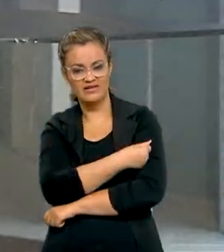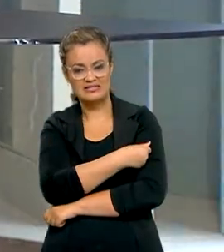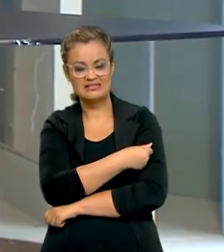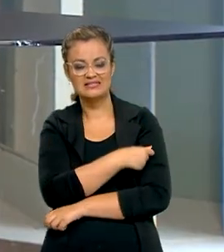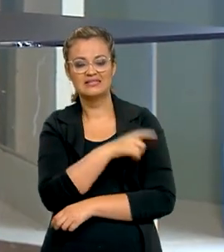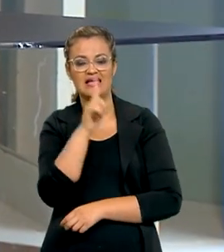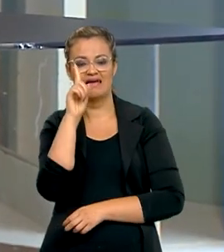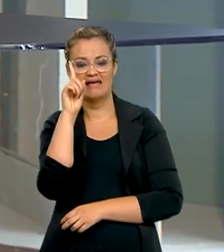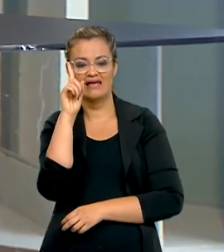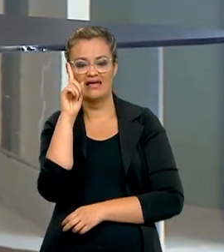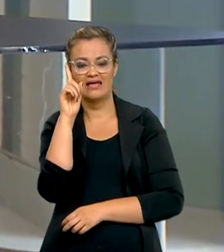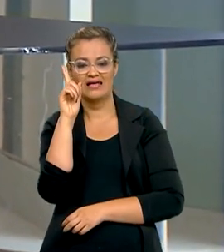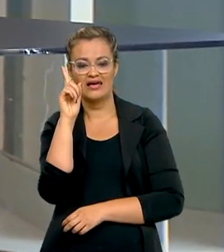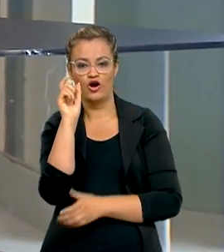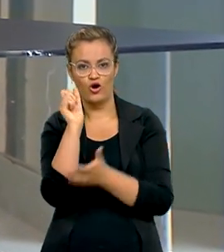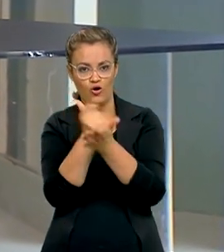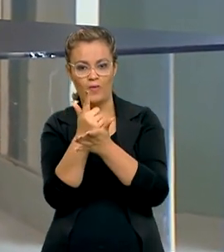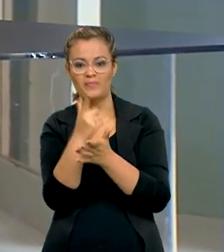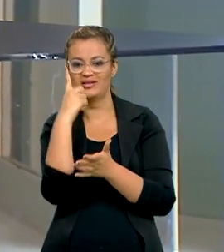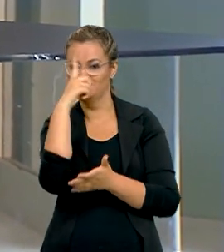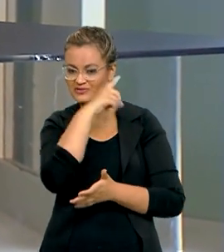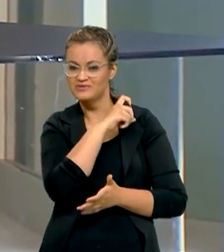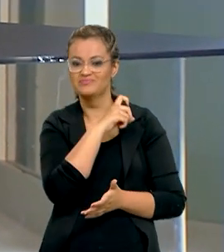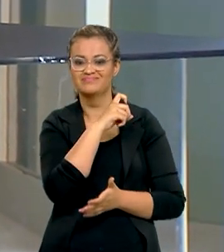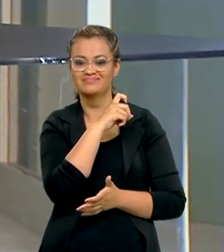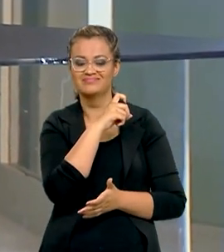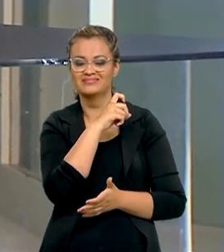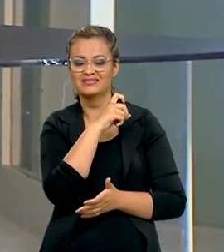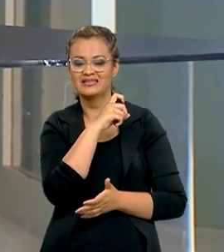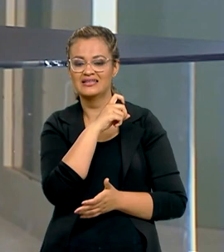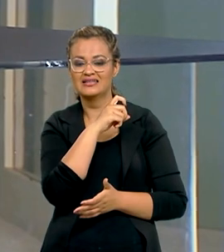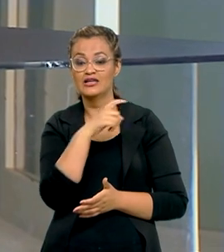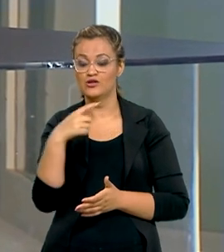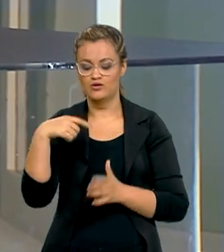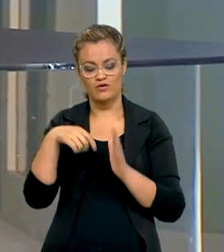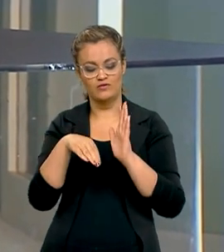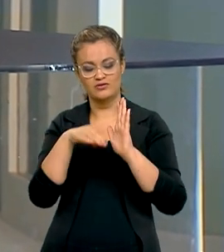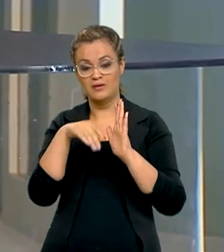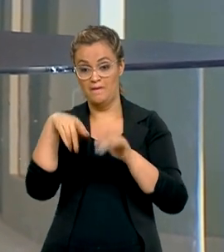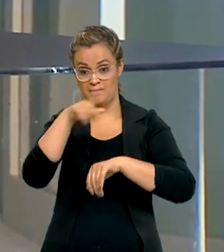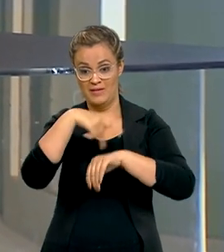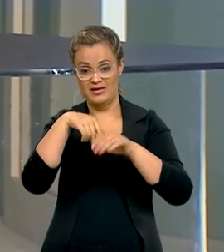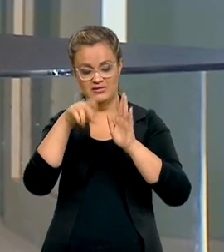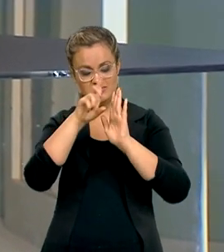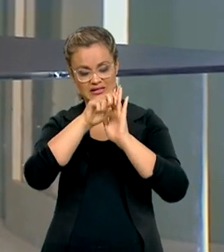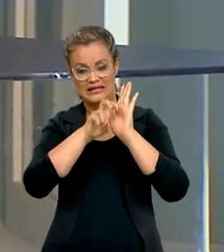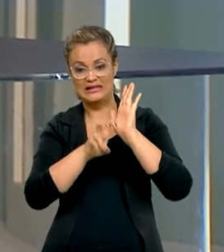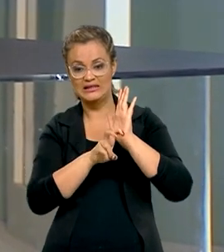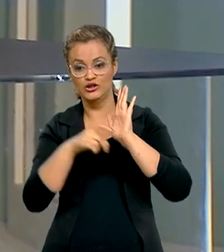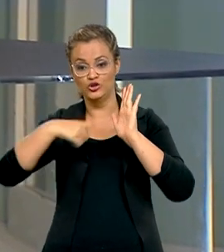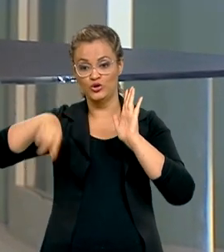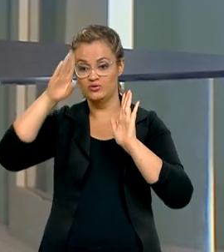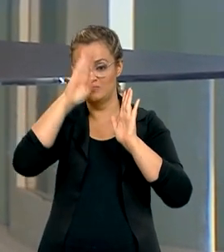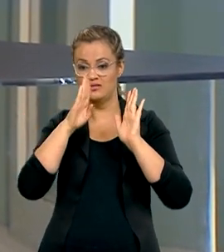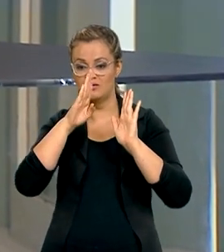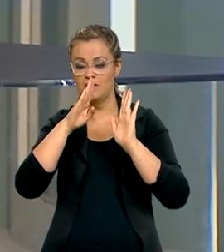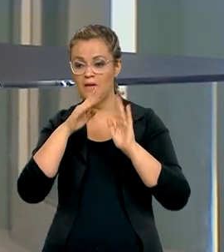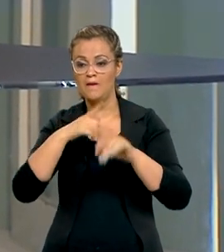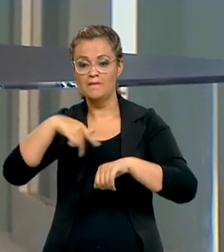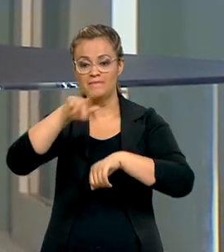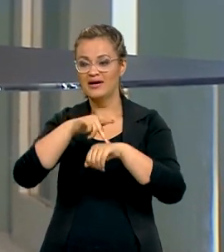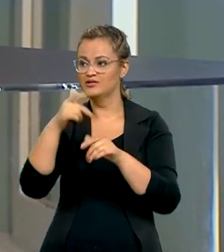difícil de ser comprada. A prova é que nós somos o quinto país do mundo em vacinação. Tem vários países